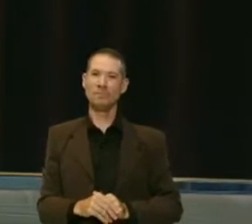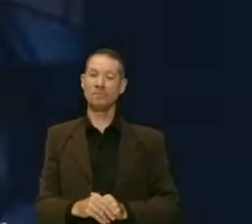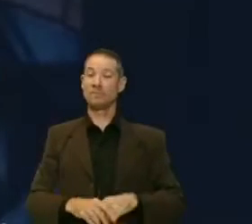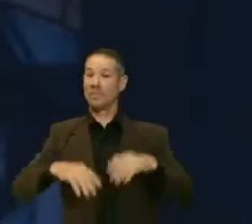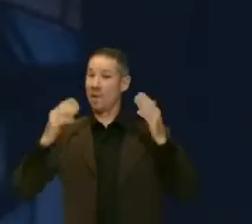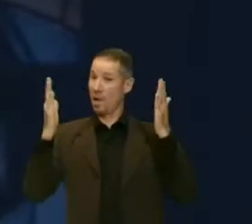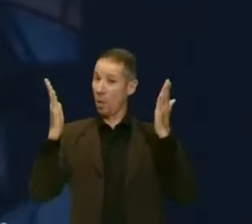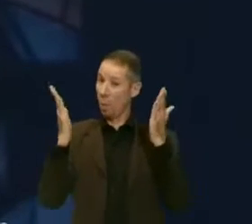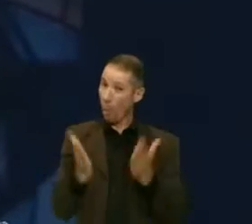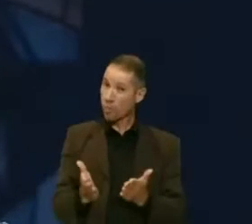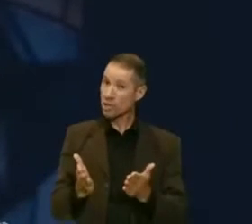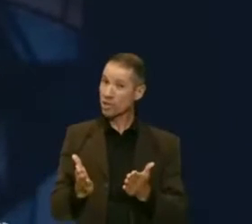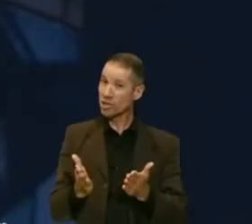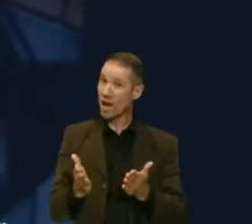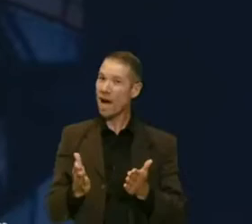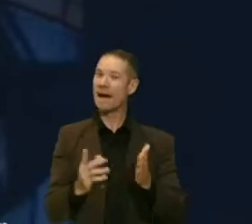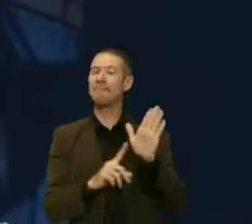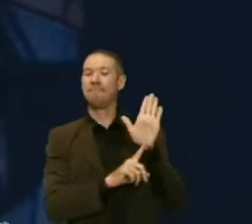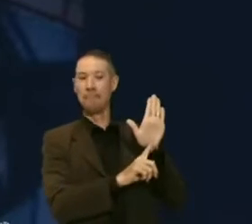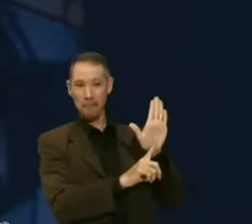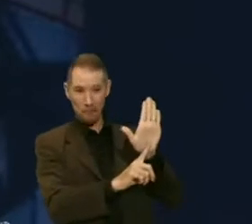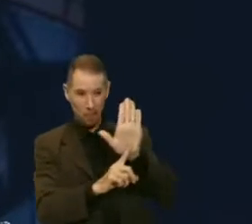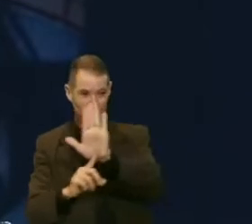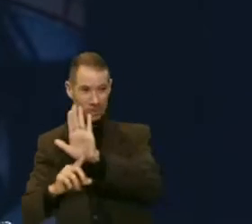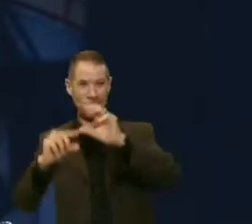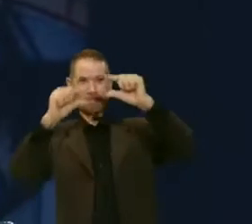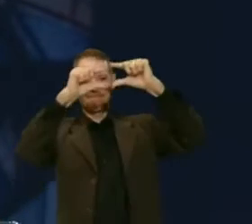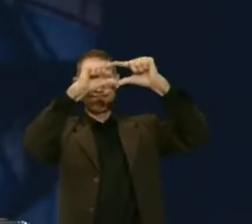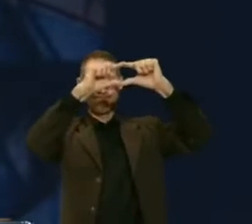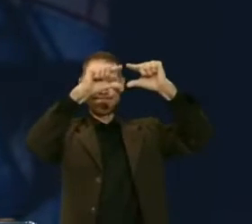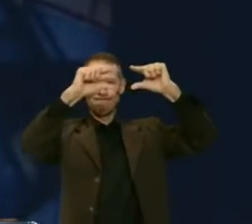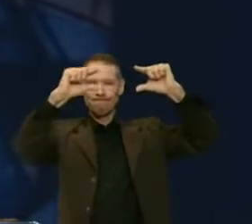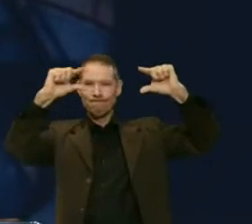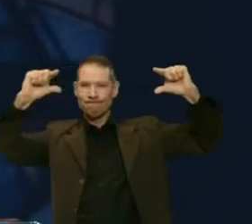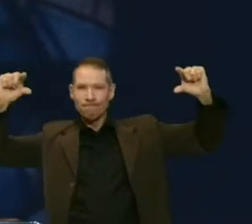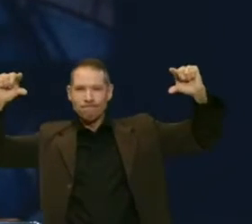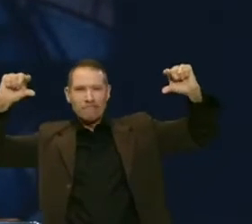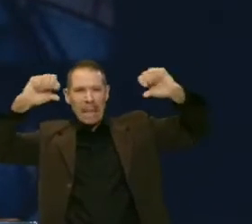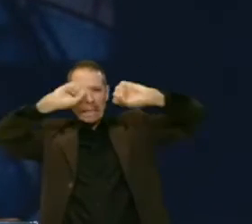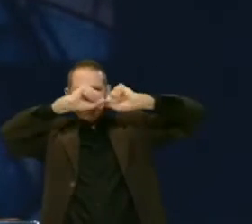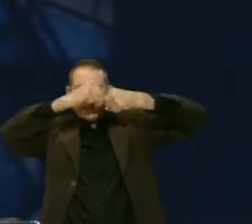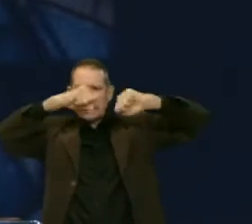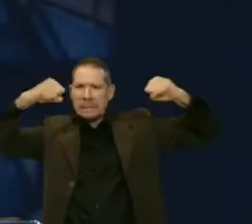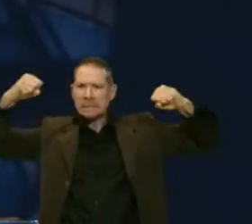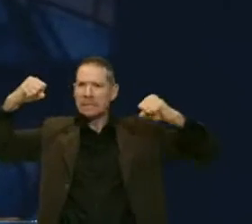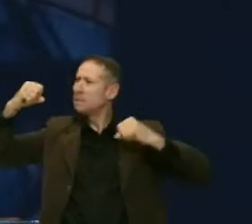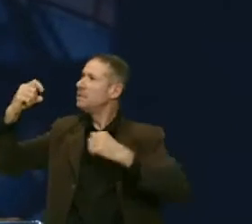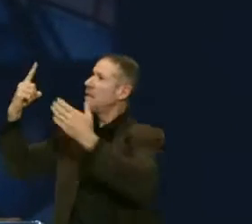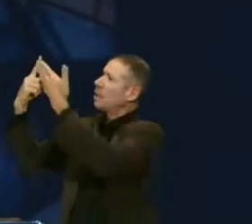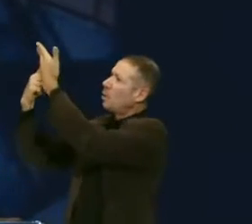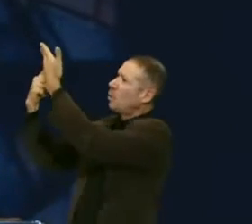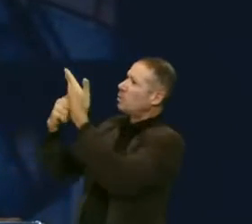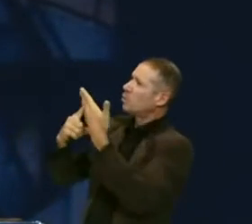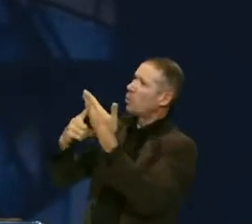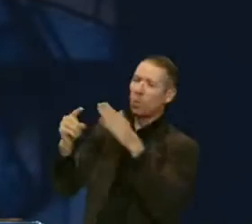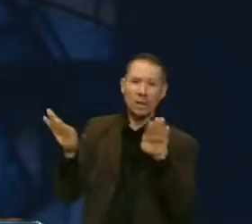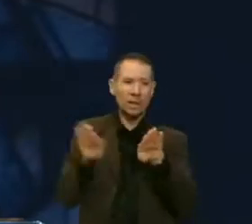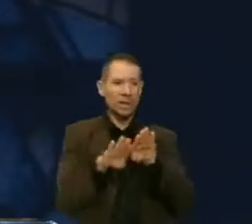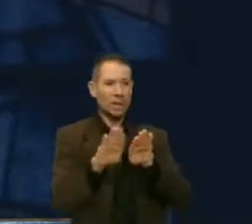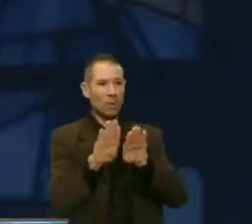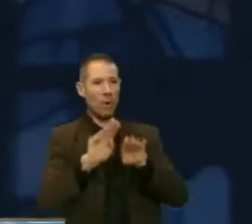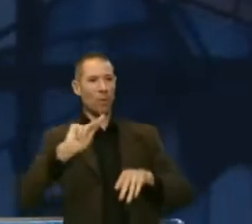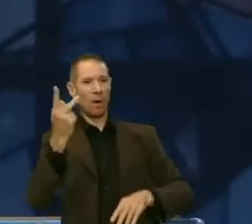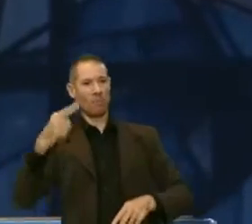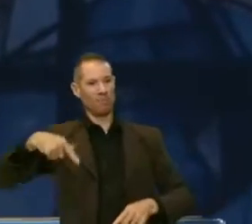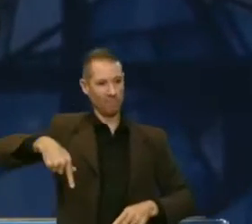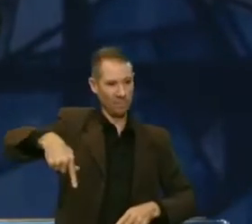Hoje eu queria te mostrar um outdoor que Deus colocou aqui, bem grande. O outdoor que Abacuque viu e que